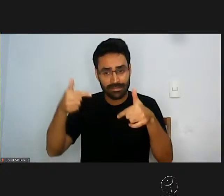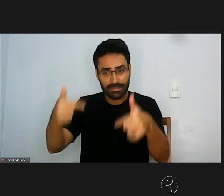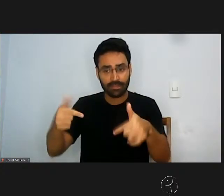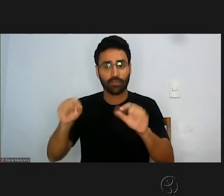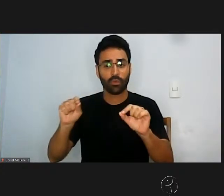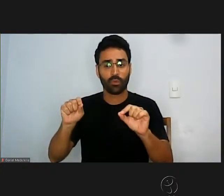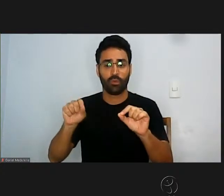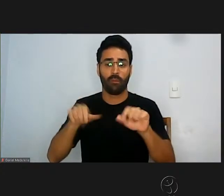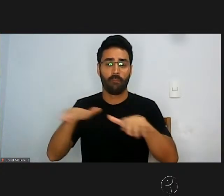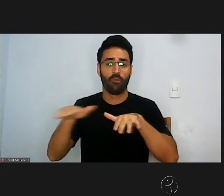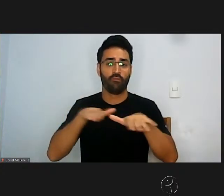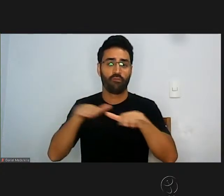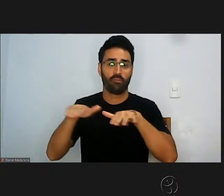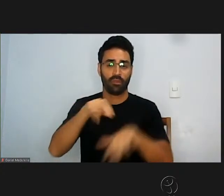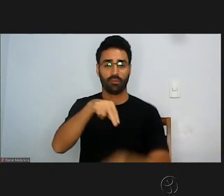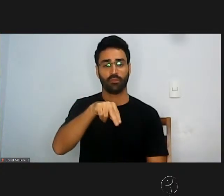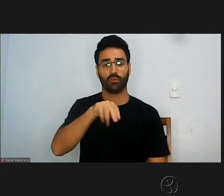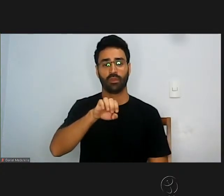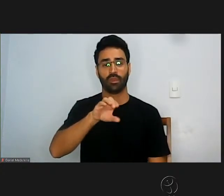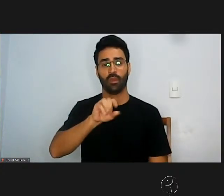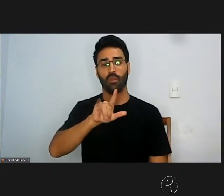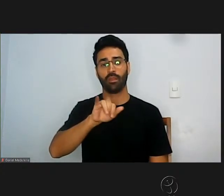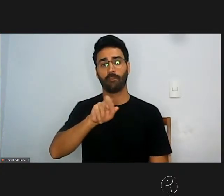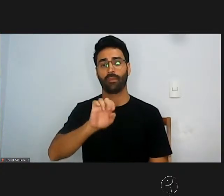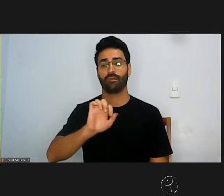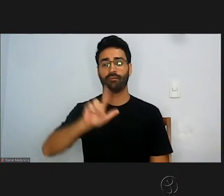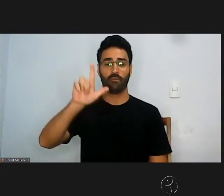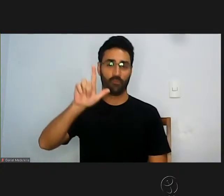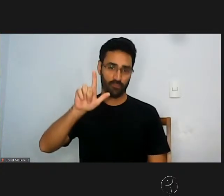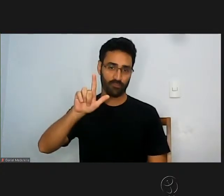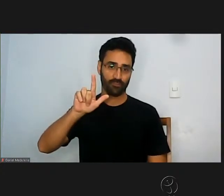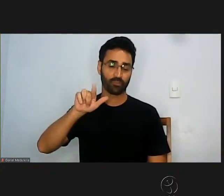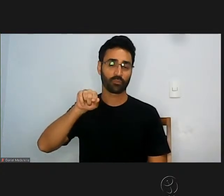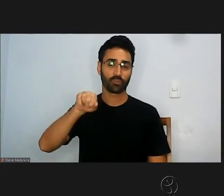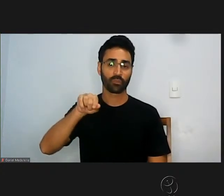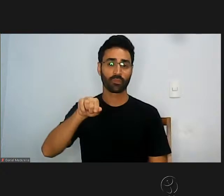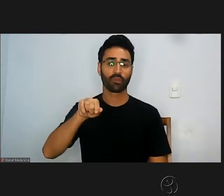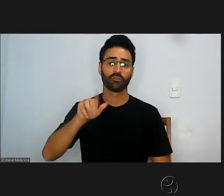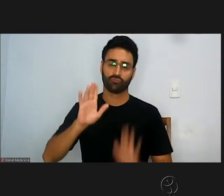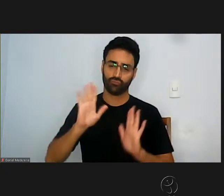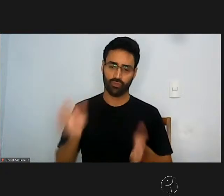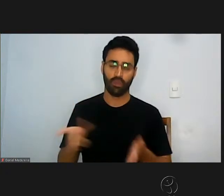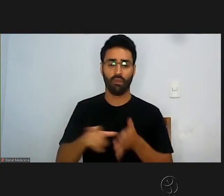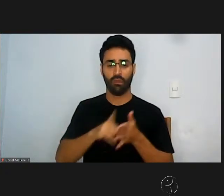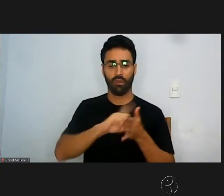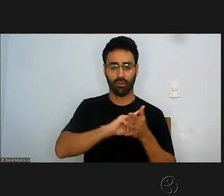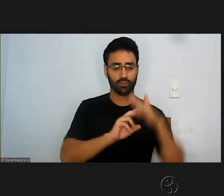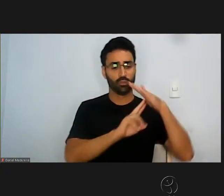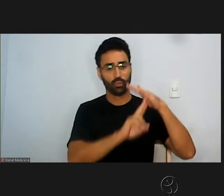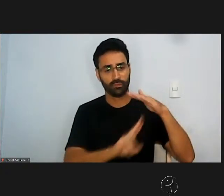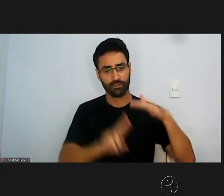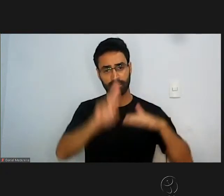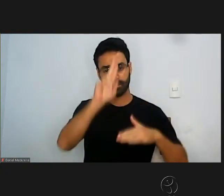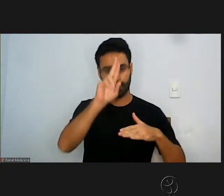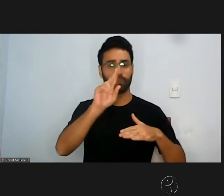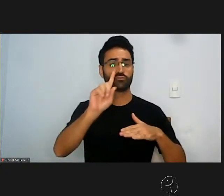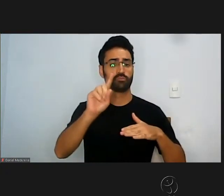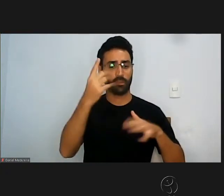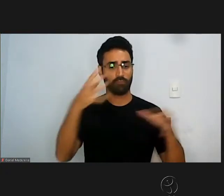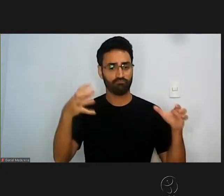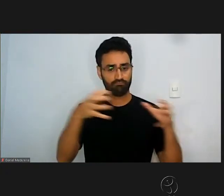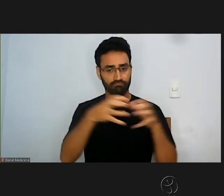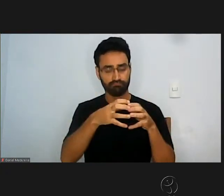neoliberal para se tornar universidades. E passaram de universidades de primeira classe a